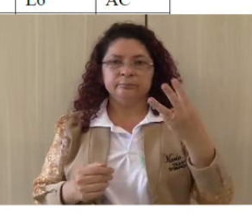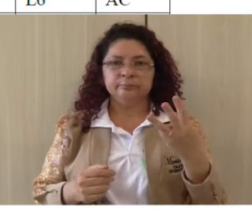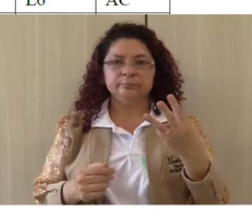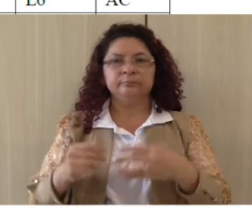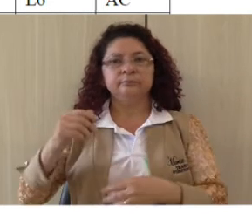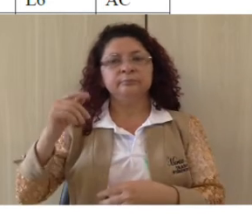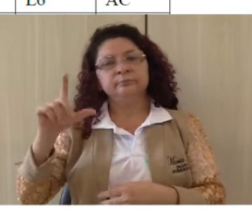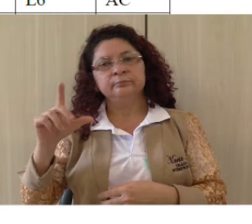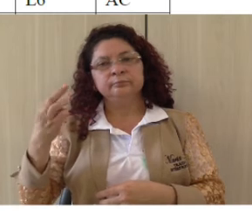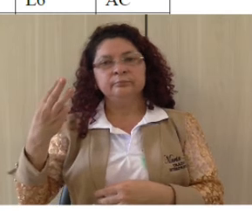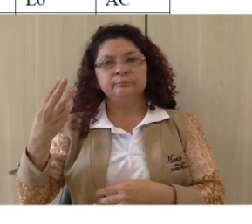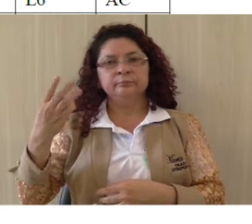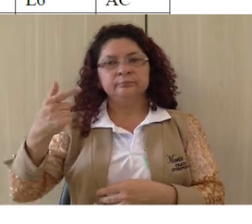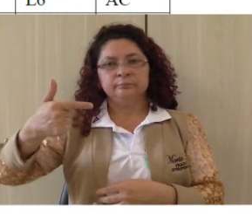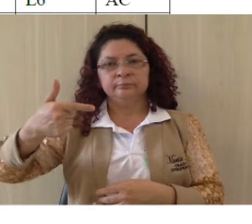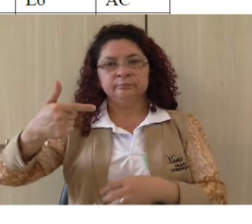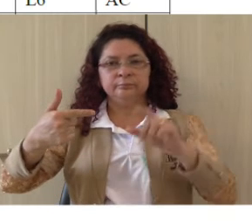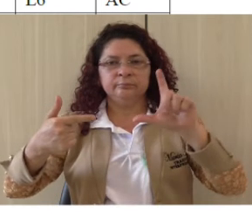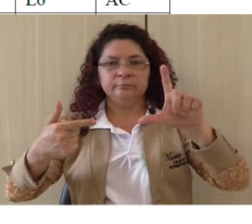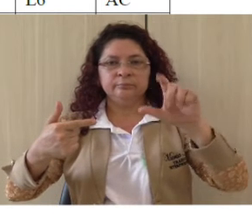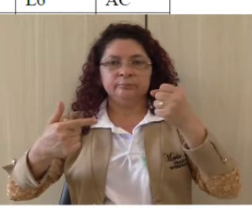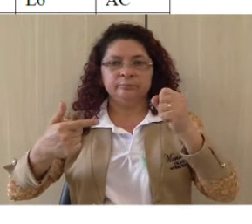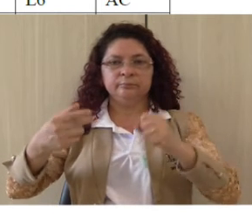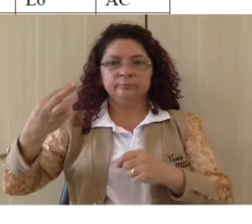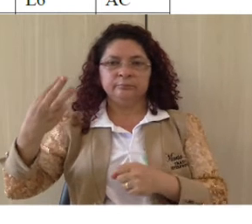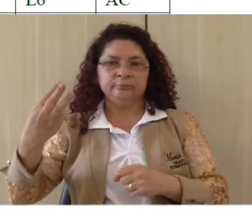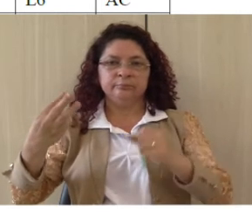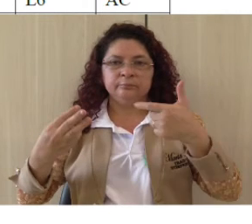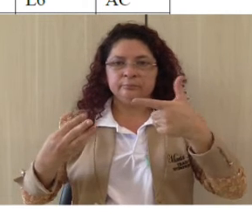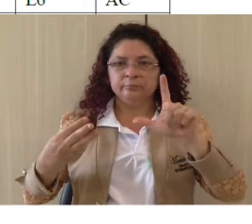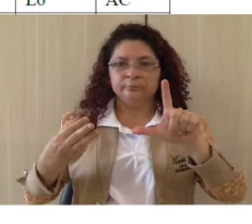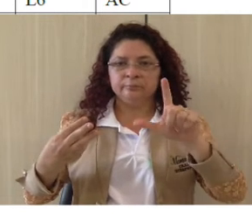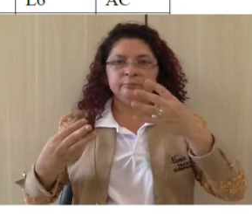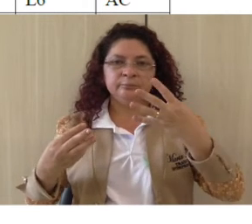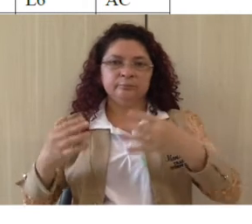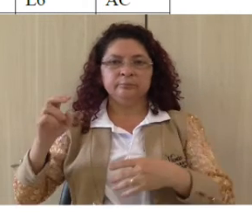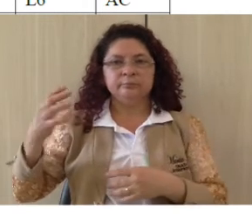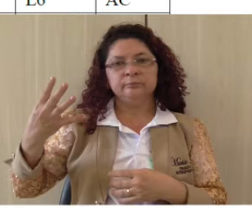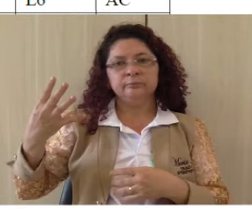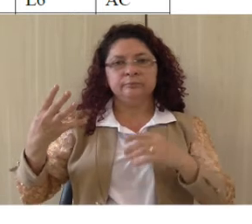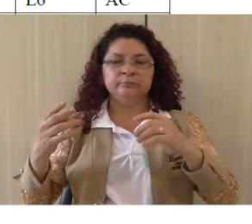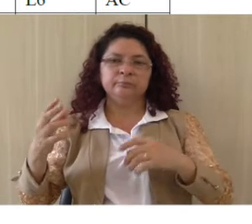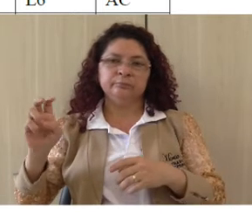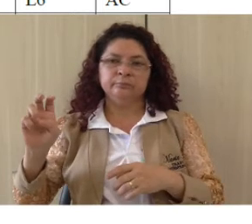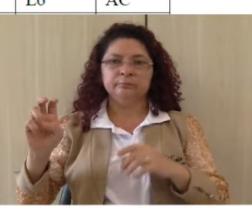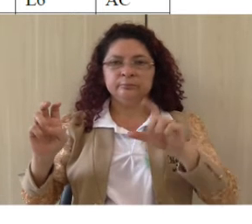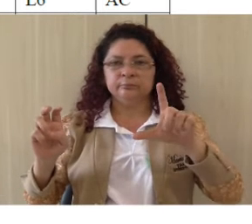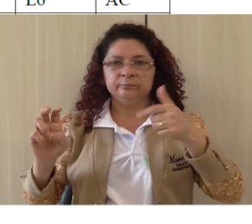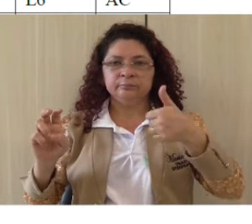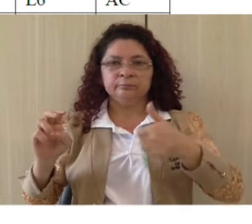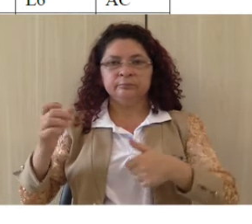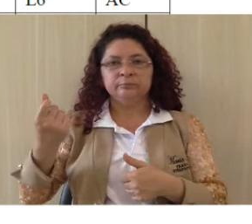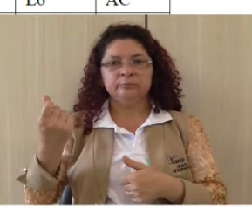terceiro L8, segundo L8, terceiro L4, quarto L5, quinto L1,